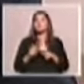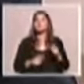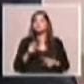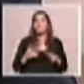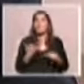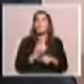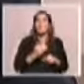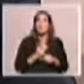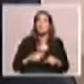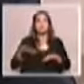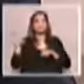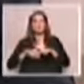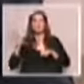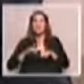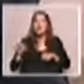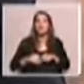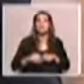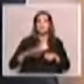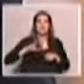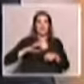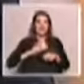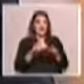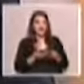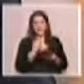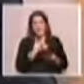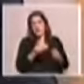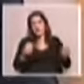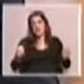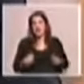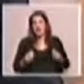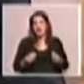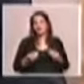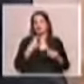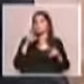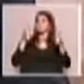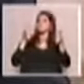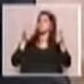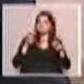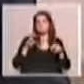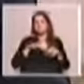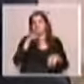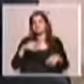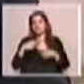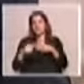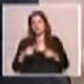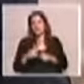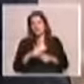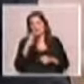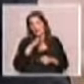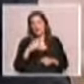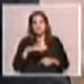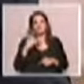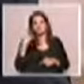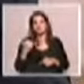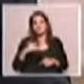aos mercados das grandes superfícies, onde têm acesso a queijos, ditos Serra da Estrela, ou queijos que se compara e utilizam muito em mais Serra da Estrela, que estão a 8,